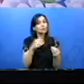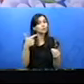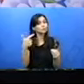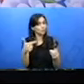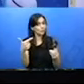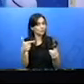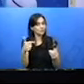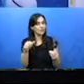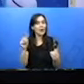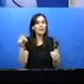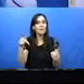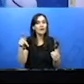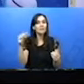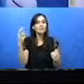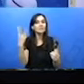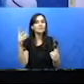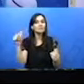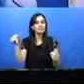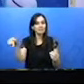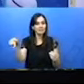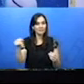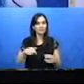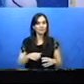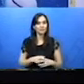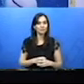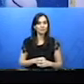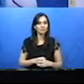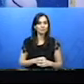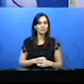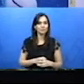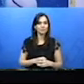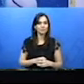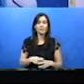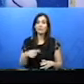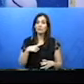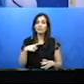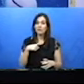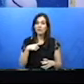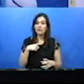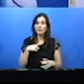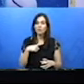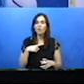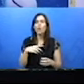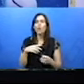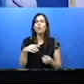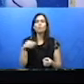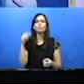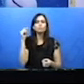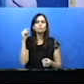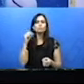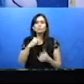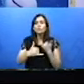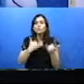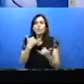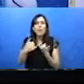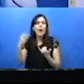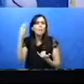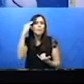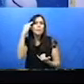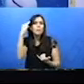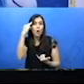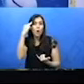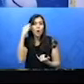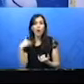página 37. Aqui nós temos um jogo da memória, onde nós vamos procurar